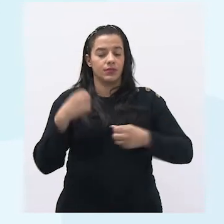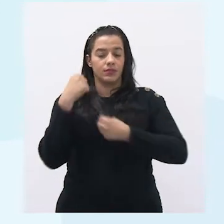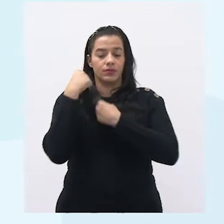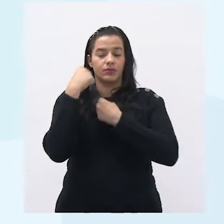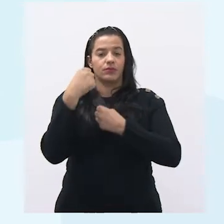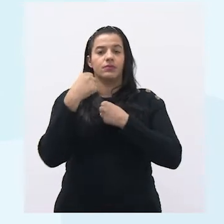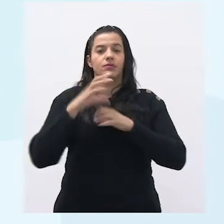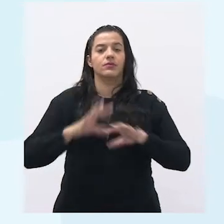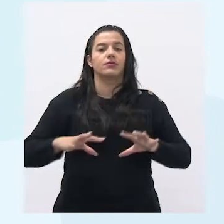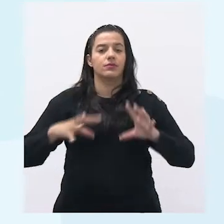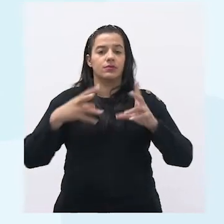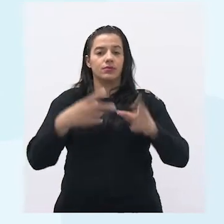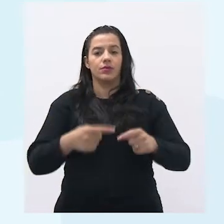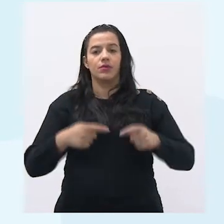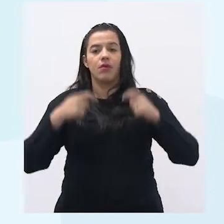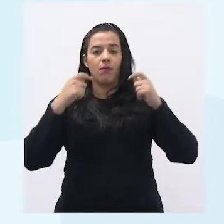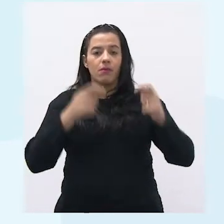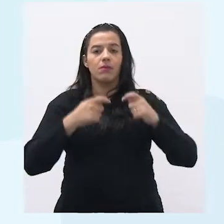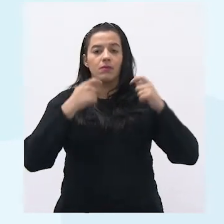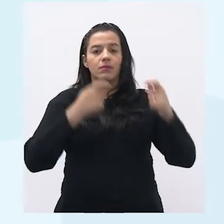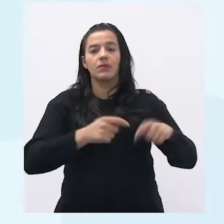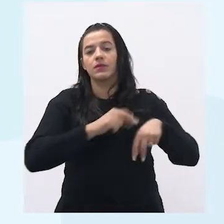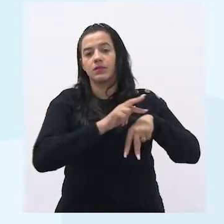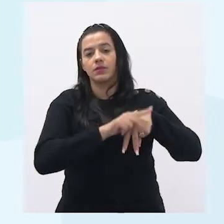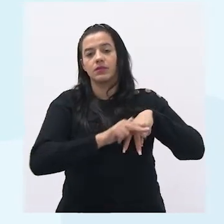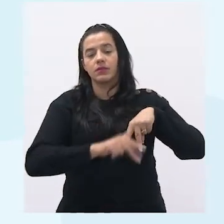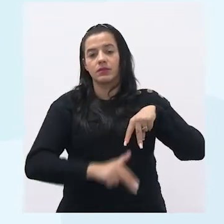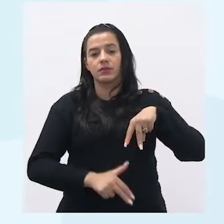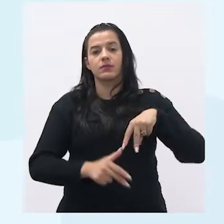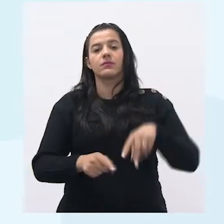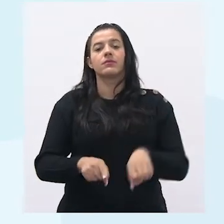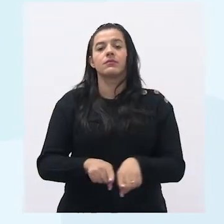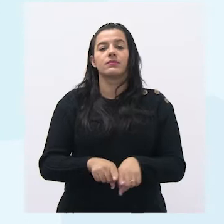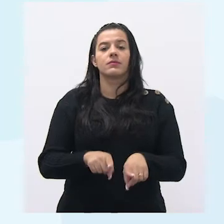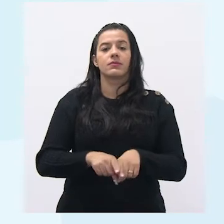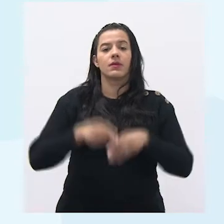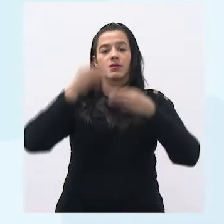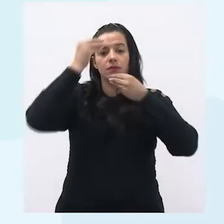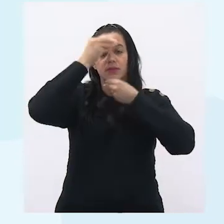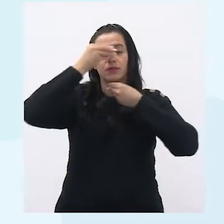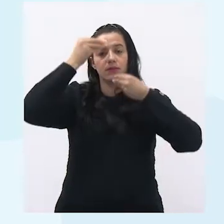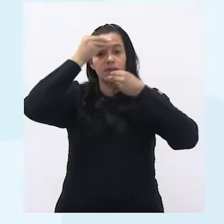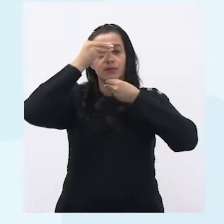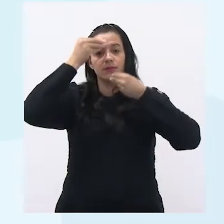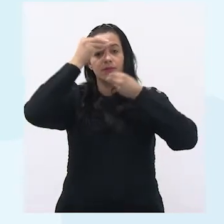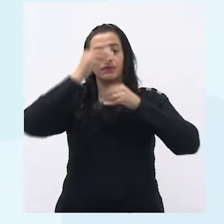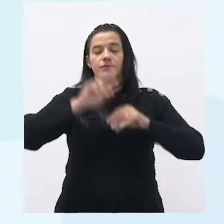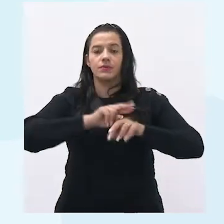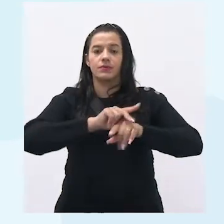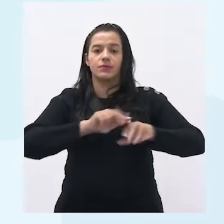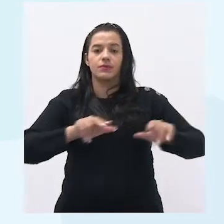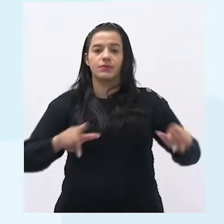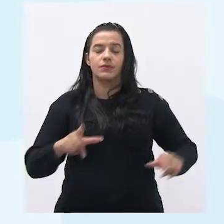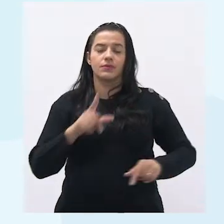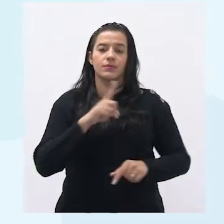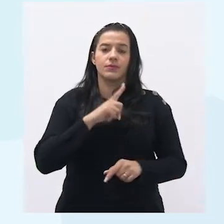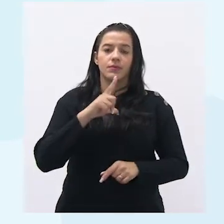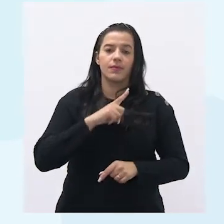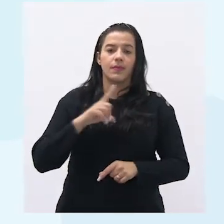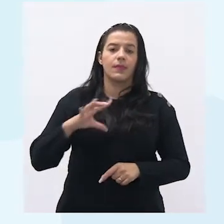diversas manifestações da sexualidade, a construção das crenças, os preconceitos existentes sobre